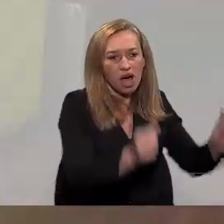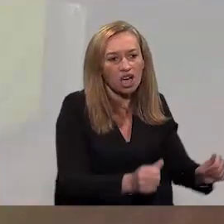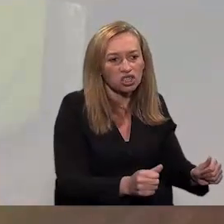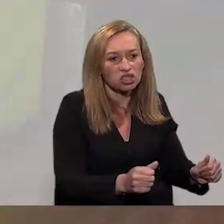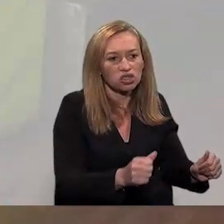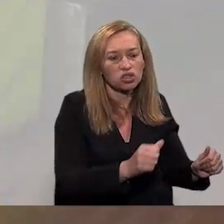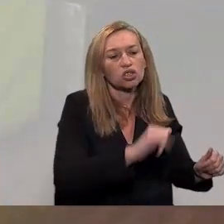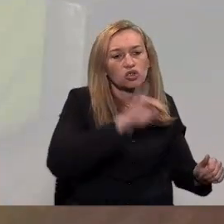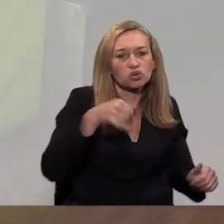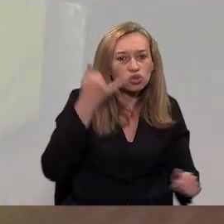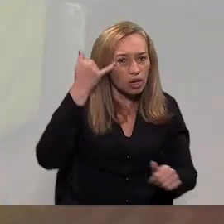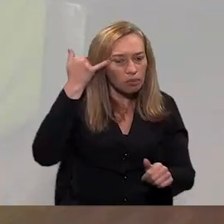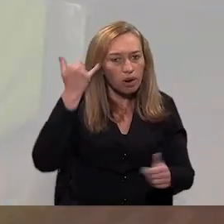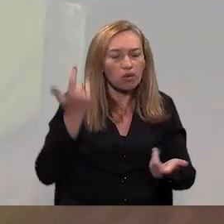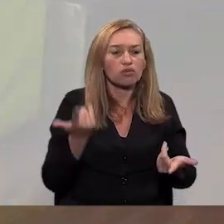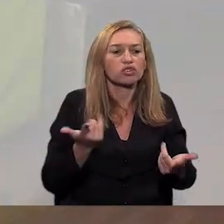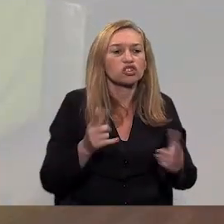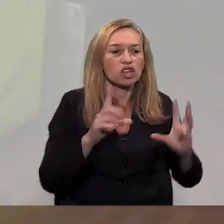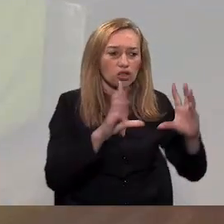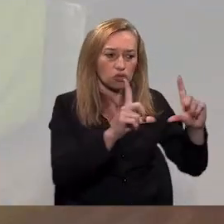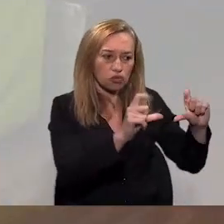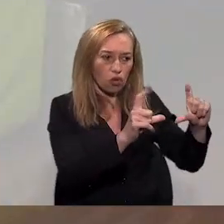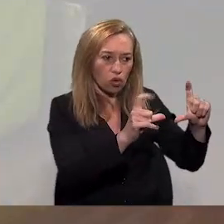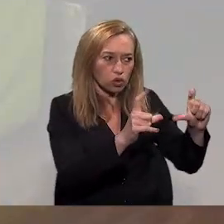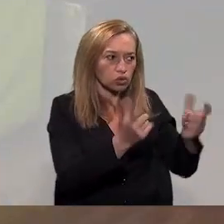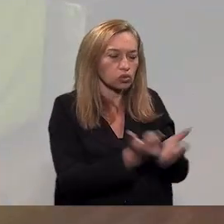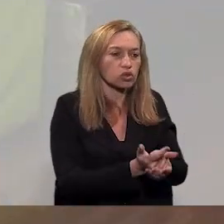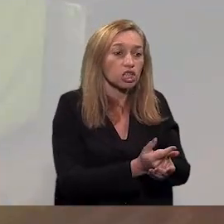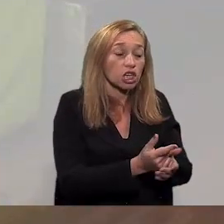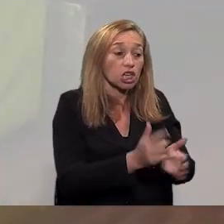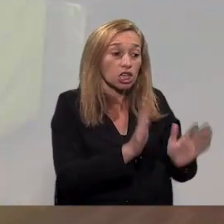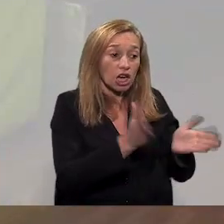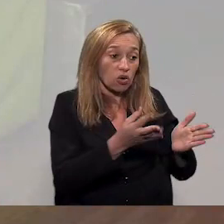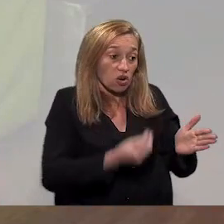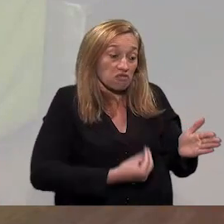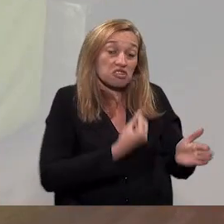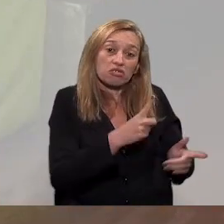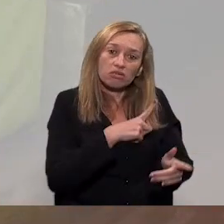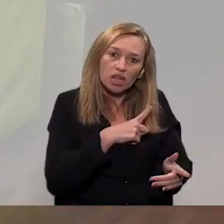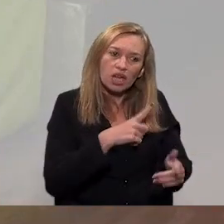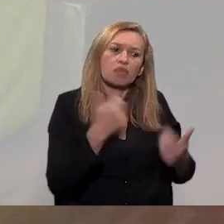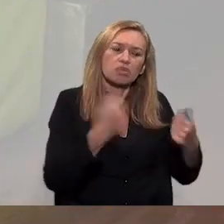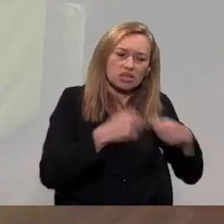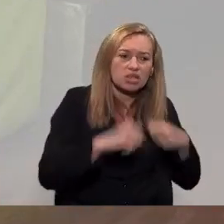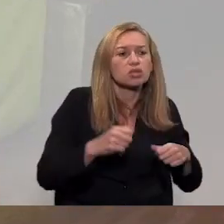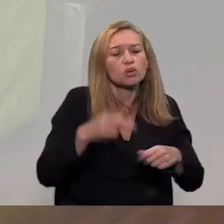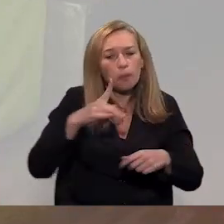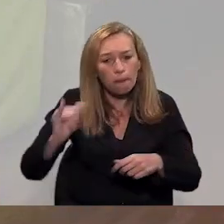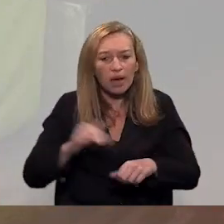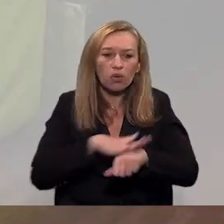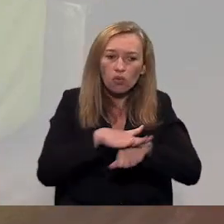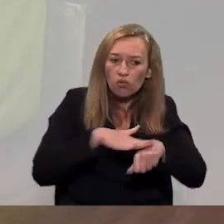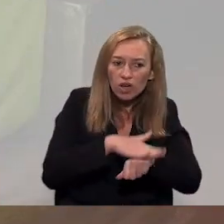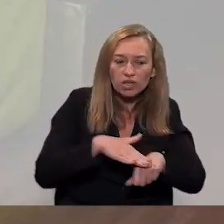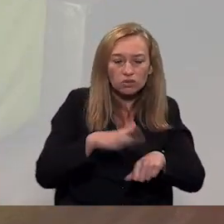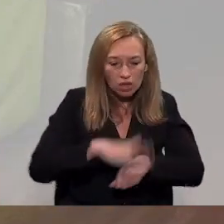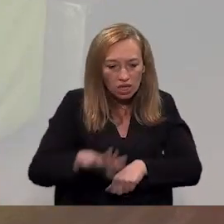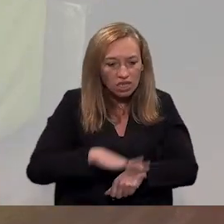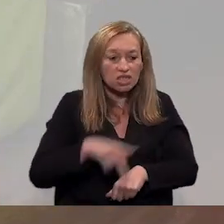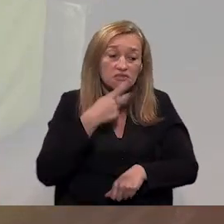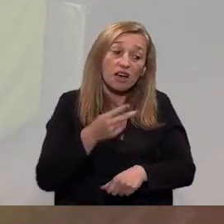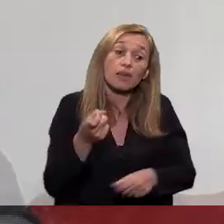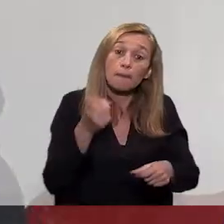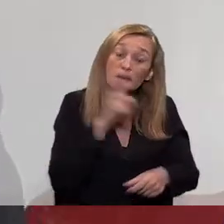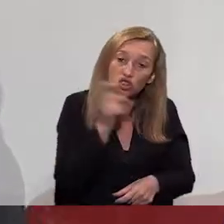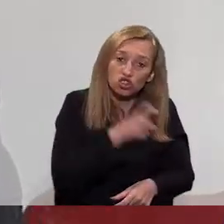Japão que foi tirada uma foto dessa escultura e essa escultura ganhou uma vida? É preciso que o pai converse com essa criança e